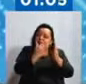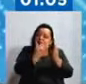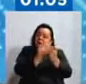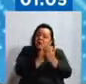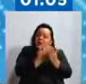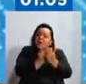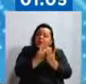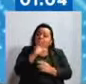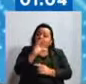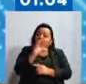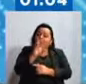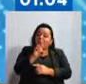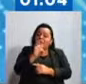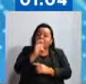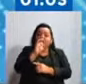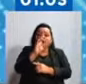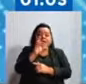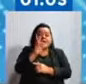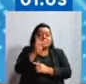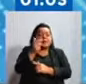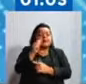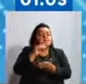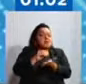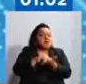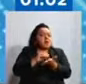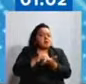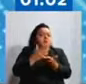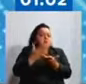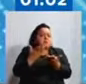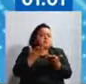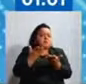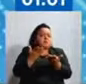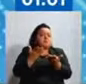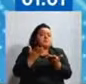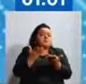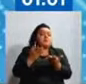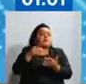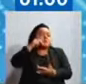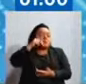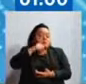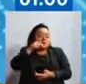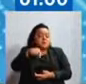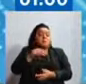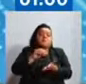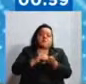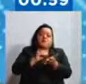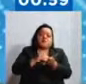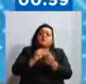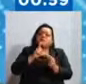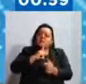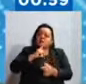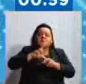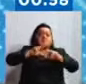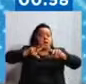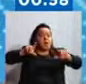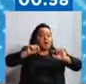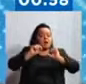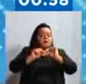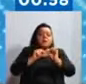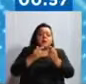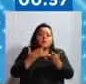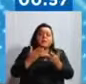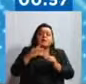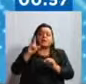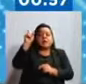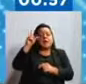-escola. Porto Velho falta creche, falta pré-escola. Porto Velho, nós temos aí diversos condomínios sociais. Exemplo do